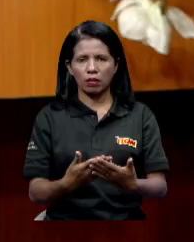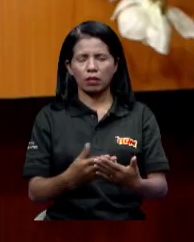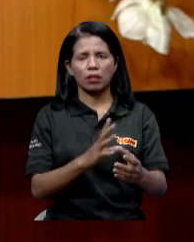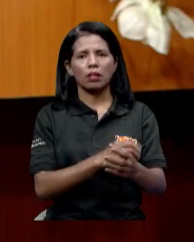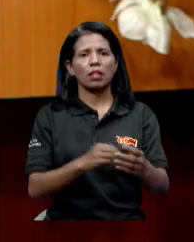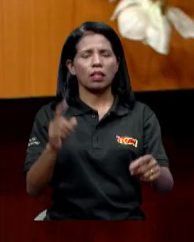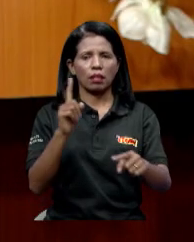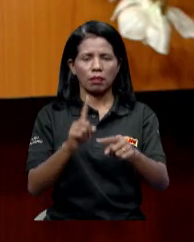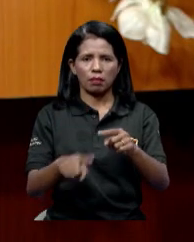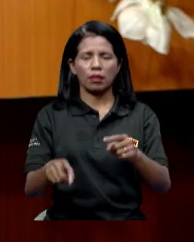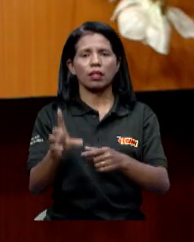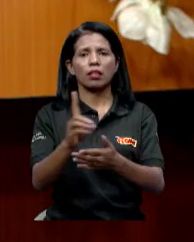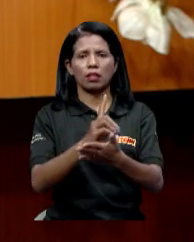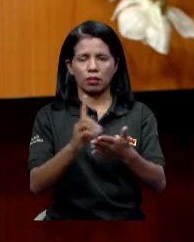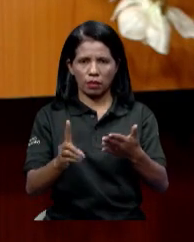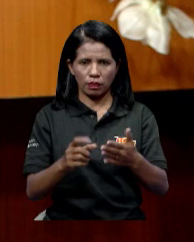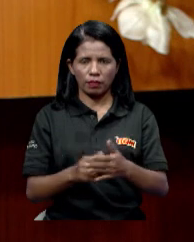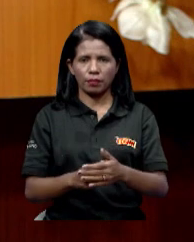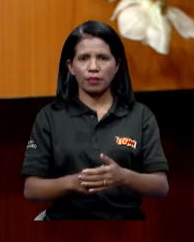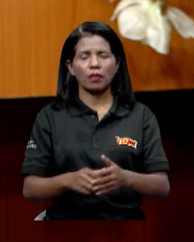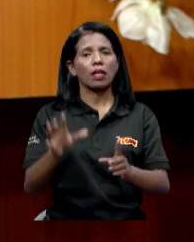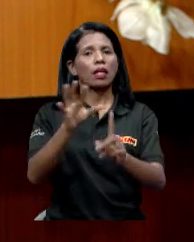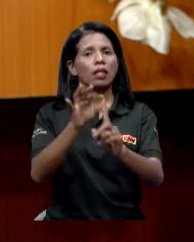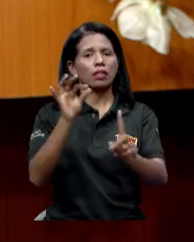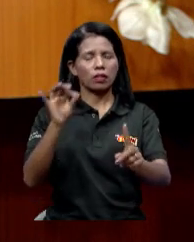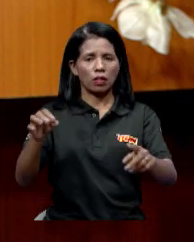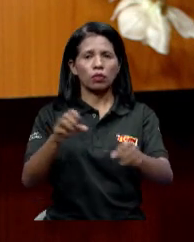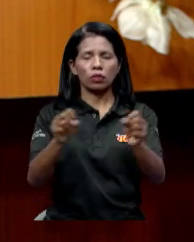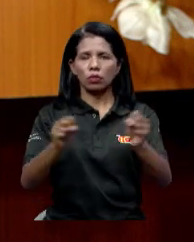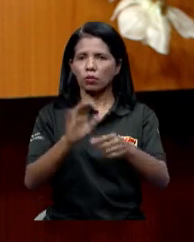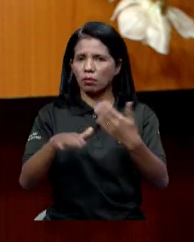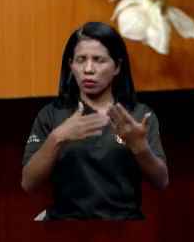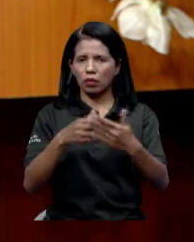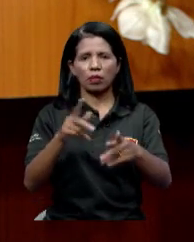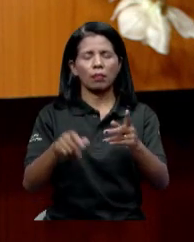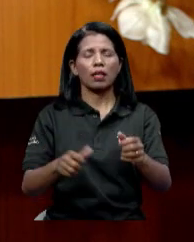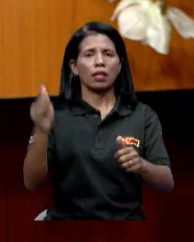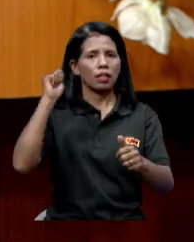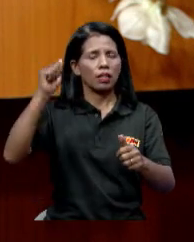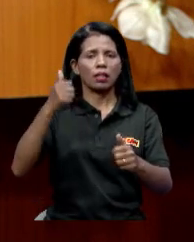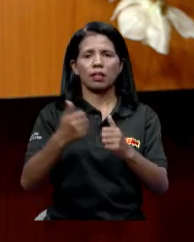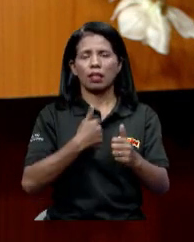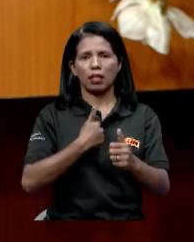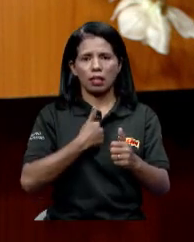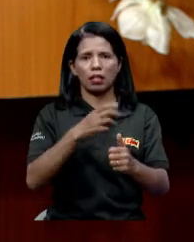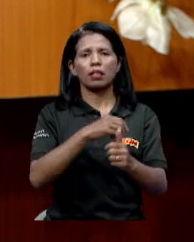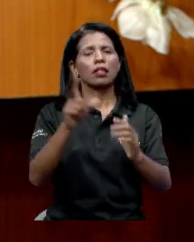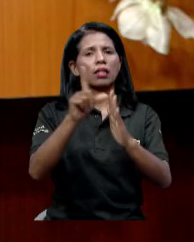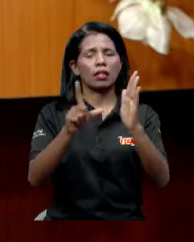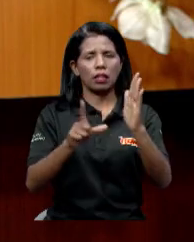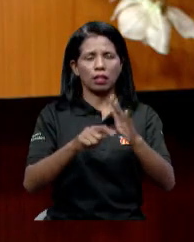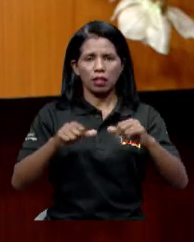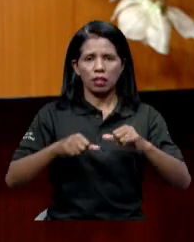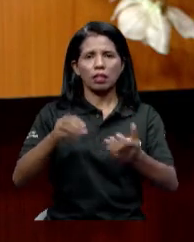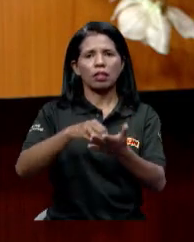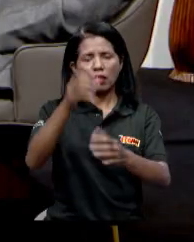desinformado. Presidente CNE Hateten, Elisão Suco, cidadão roto bele candidata an, lei norma Sira nebe ia continua